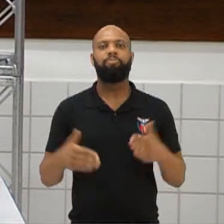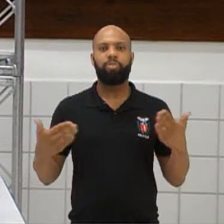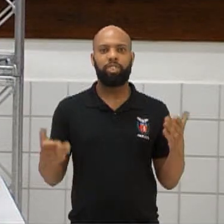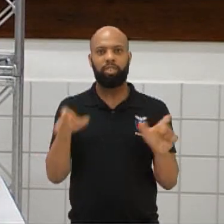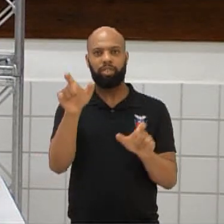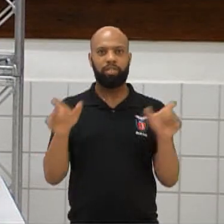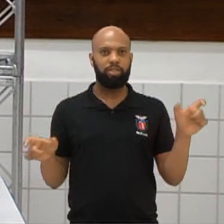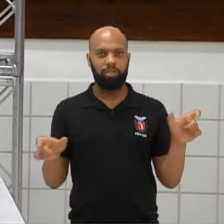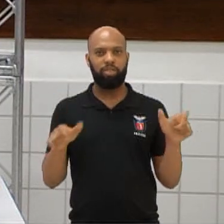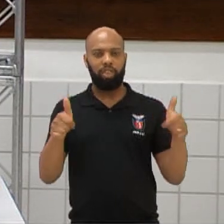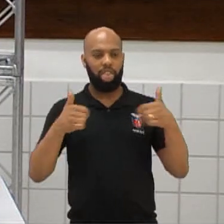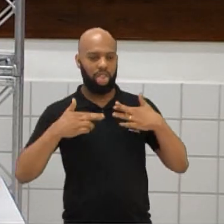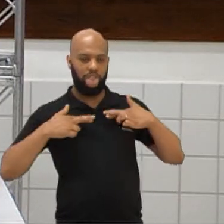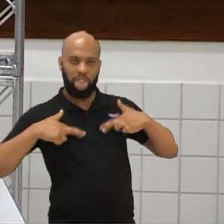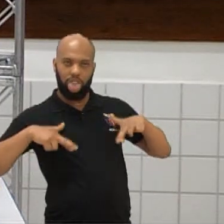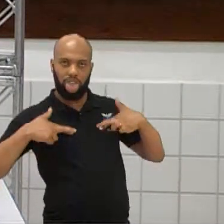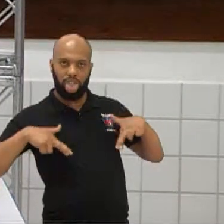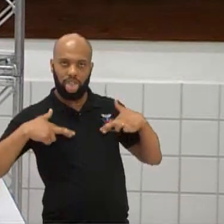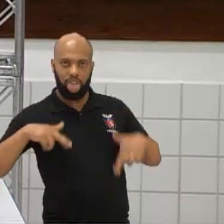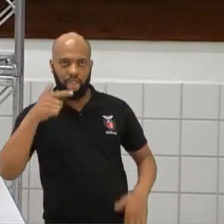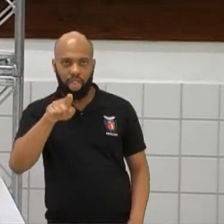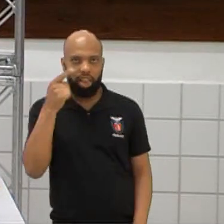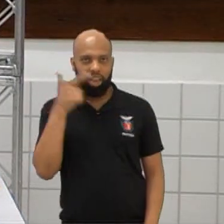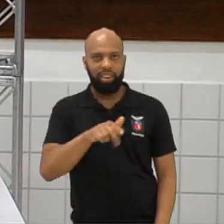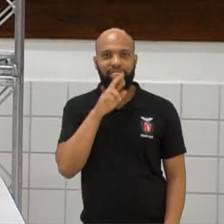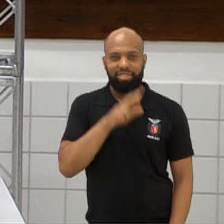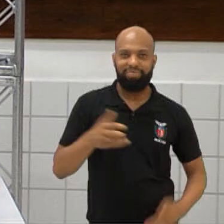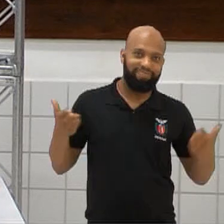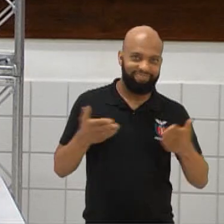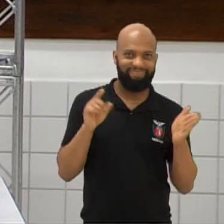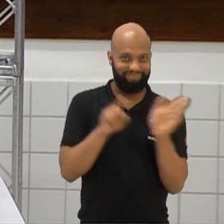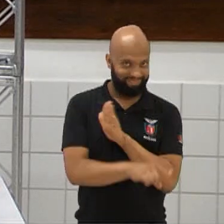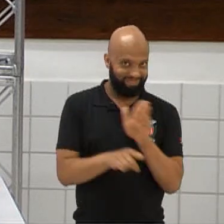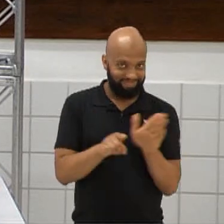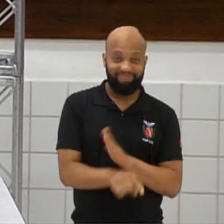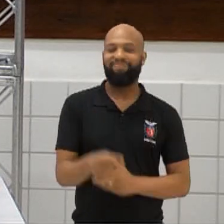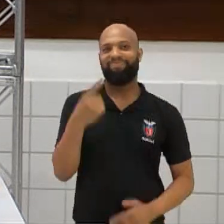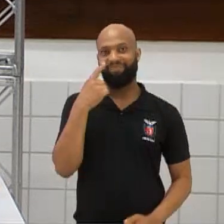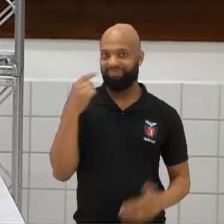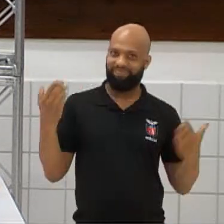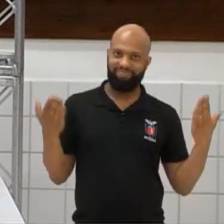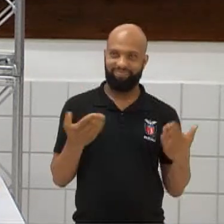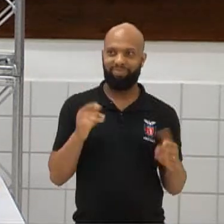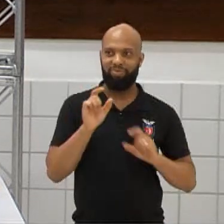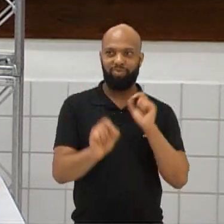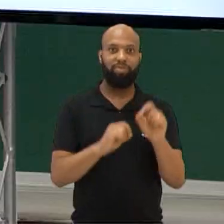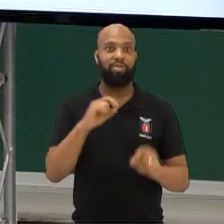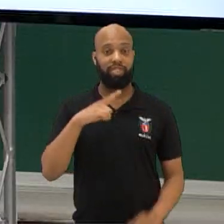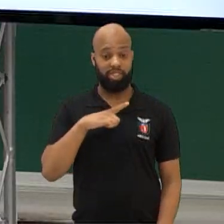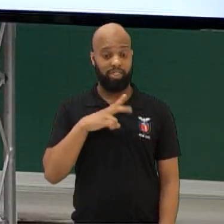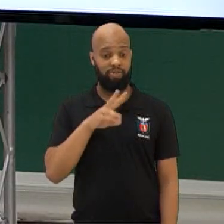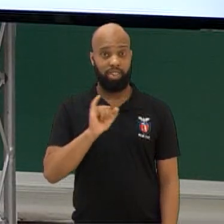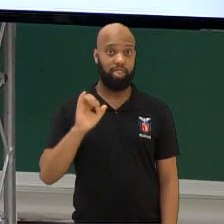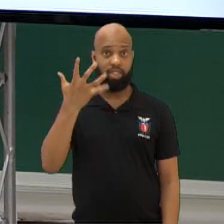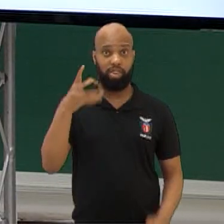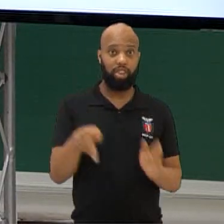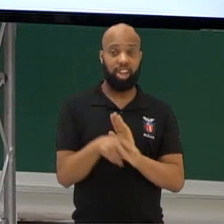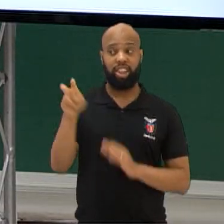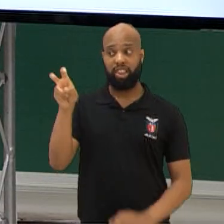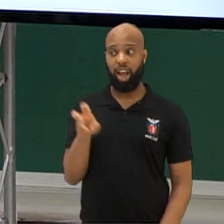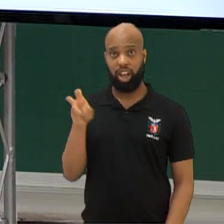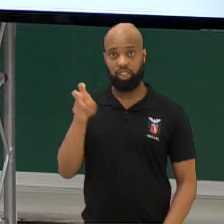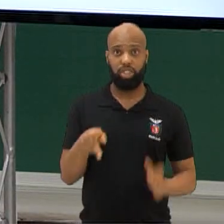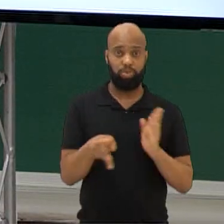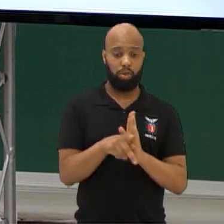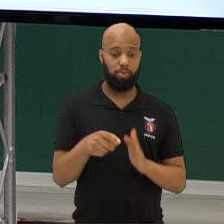Então, galerinha, Susi no Muse, conseguiram responder aqui a nossa questão? Então, vamos lá. O que vai acontecer com a taxa